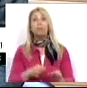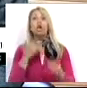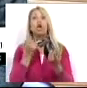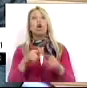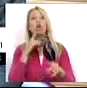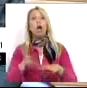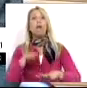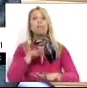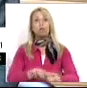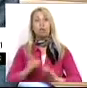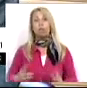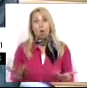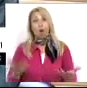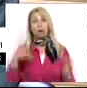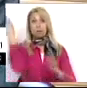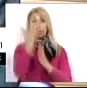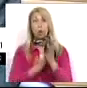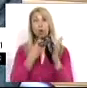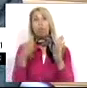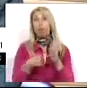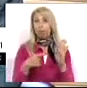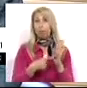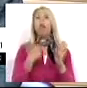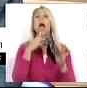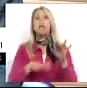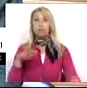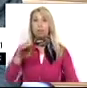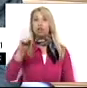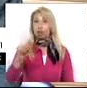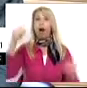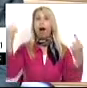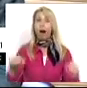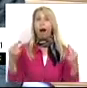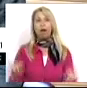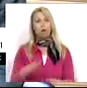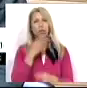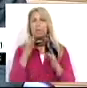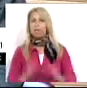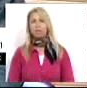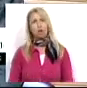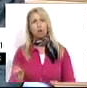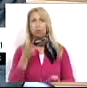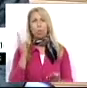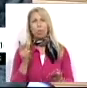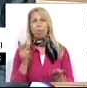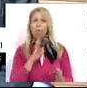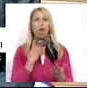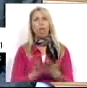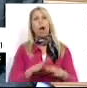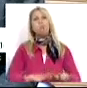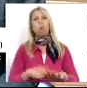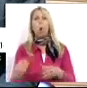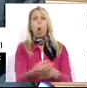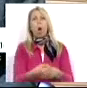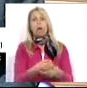se a Constituição consagra a existência das Assembleias Distritais, não é certamente para estarem congeladas ou esvaziadas de